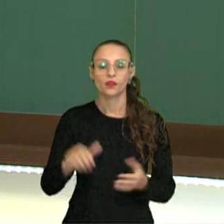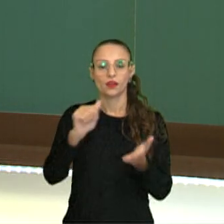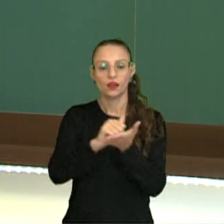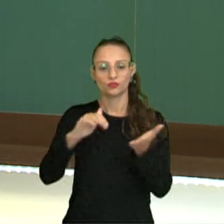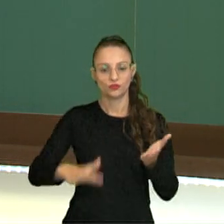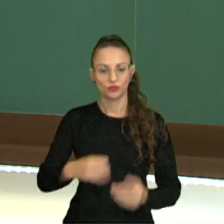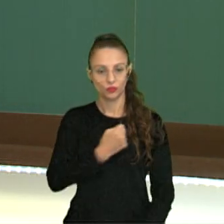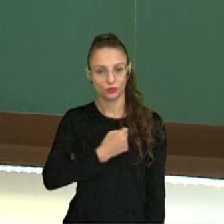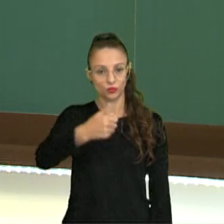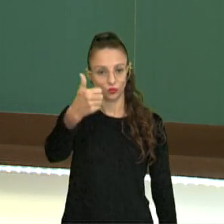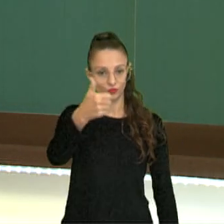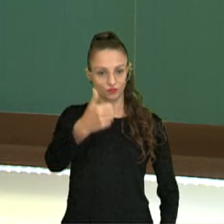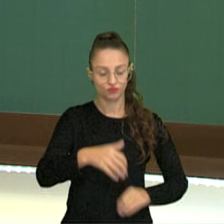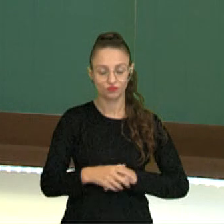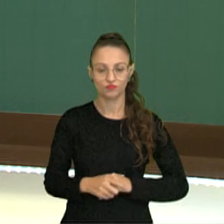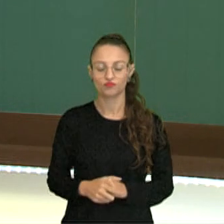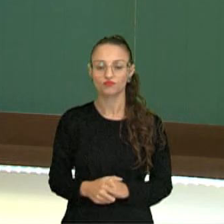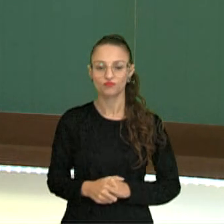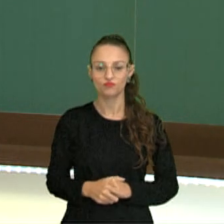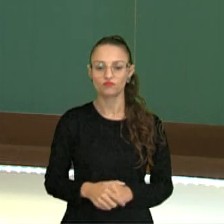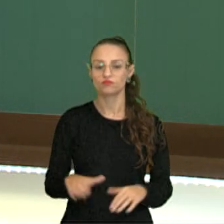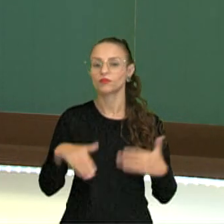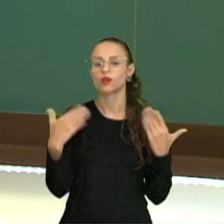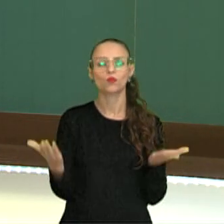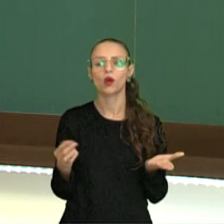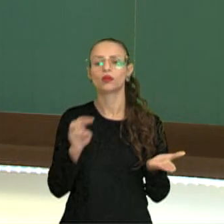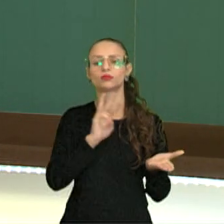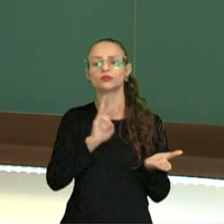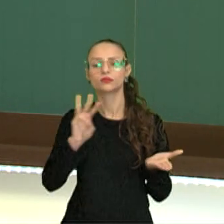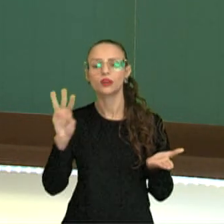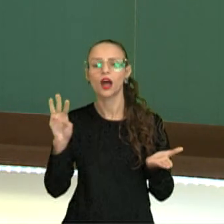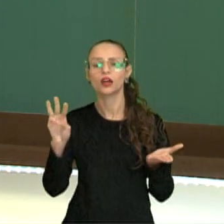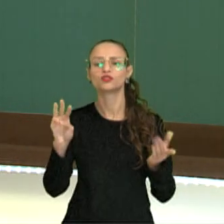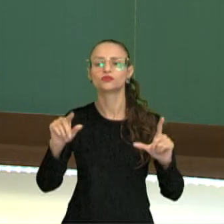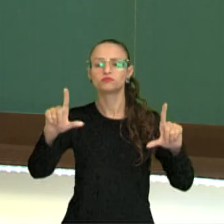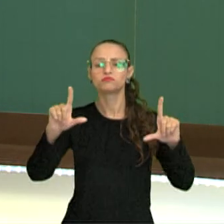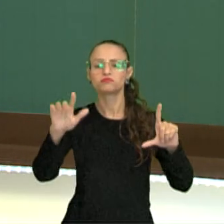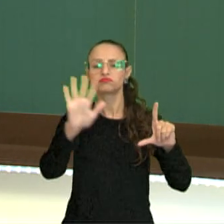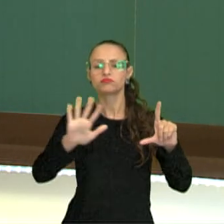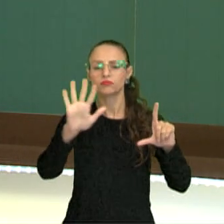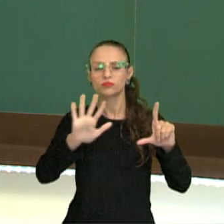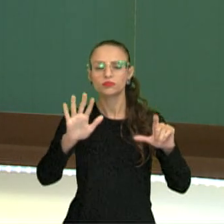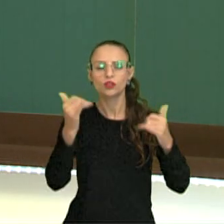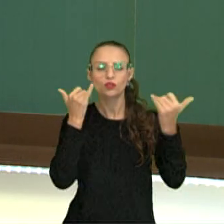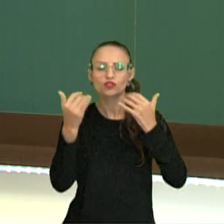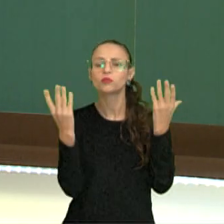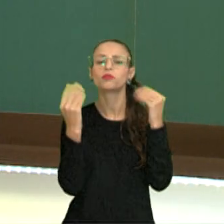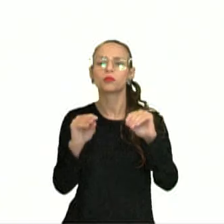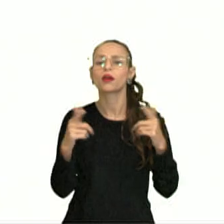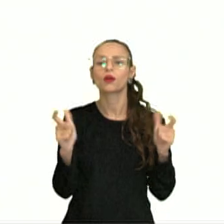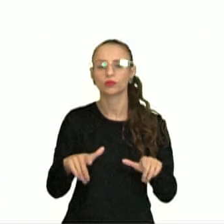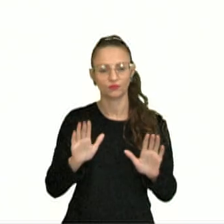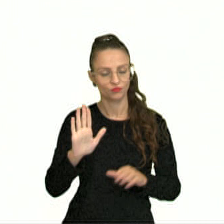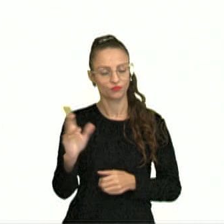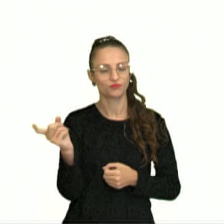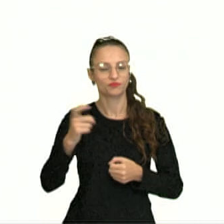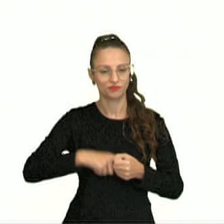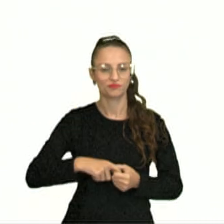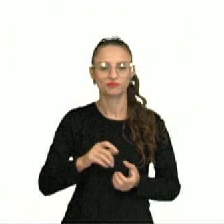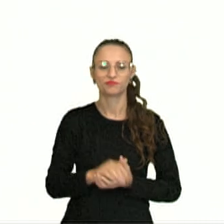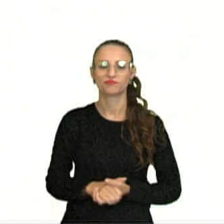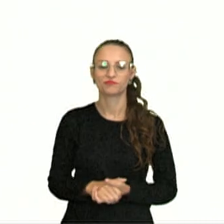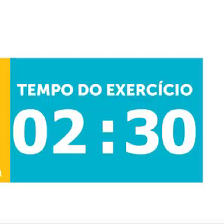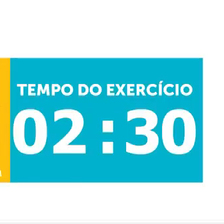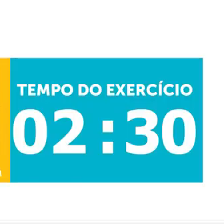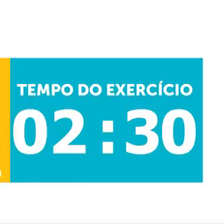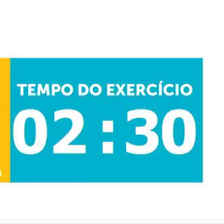Atividade número 1. Em qual site ou portal de notícias foi publicada esta notícia? Já retornamos.